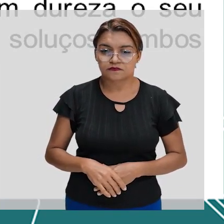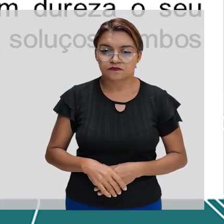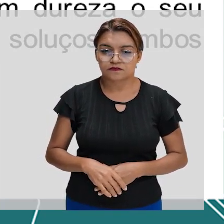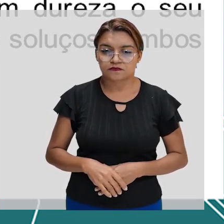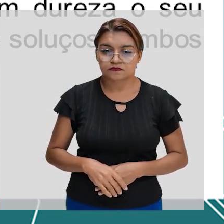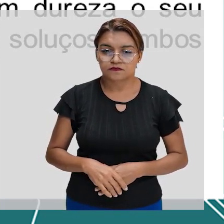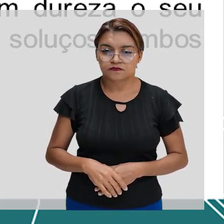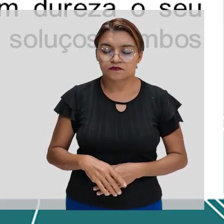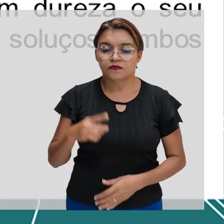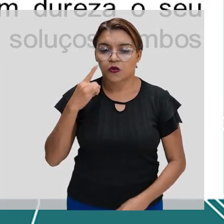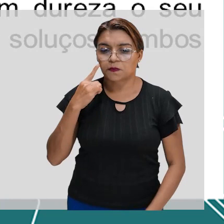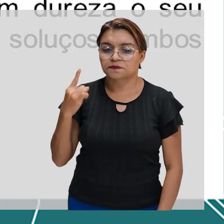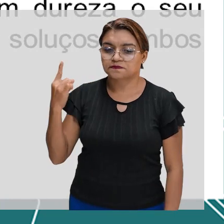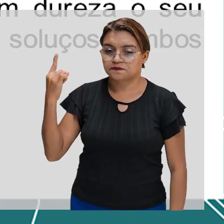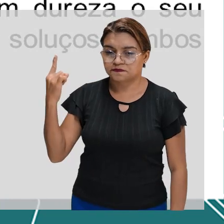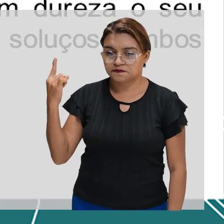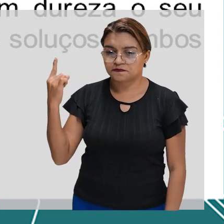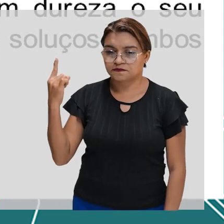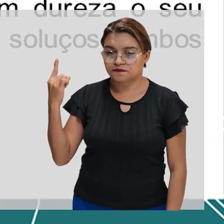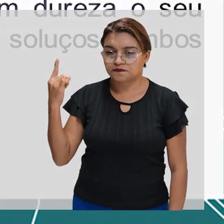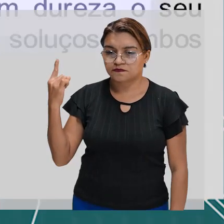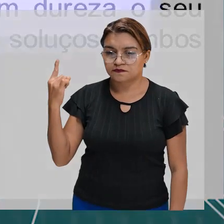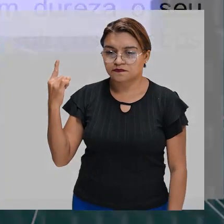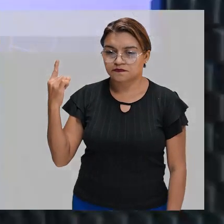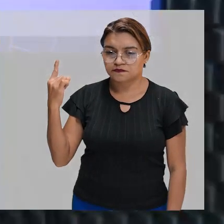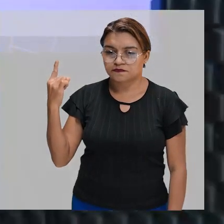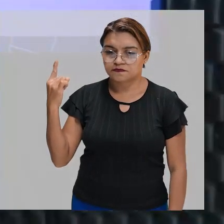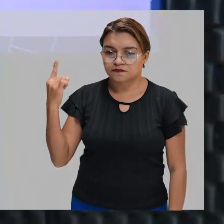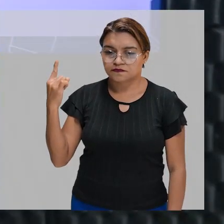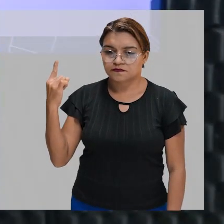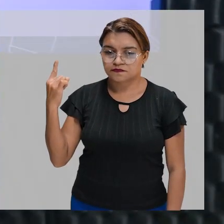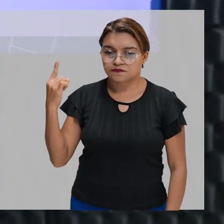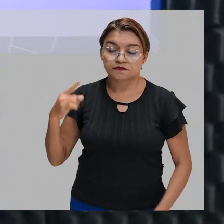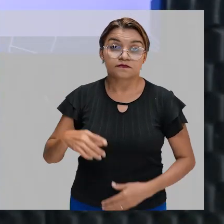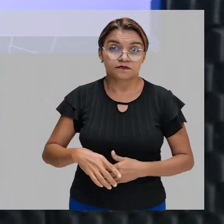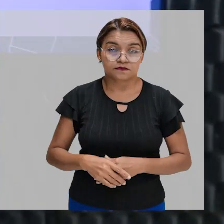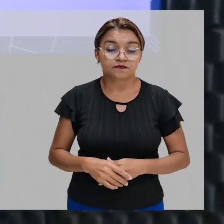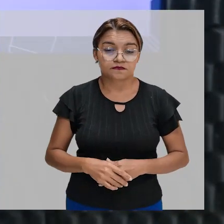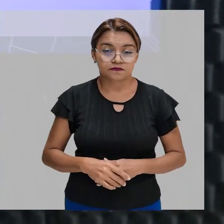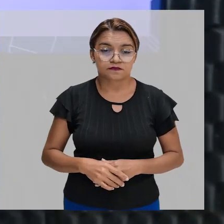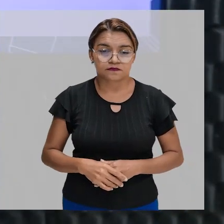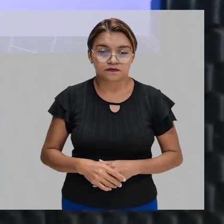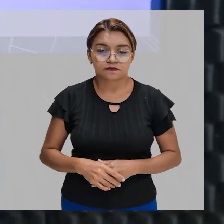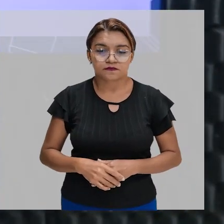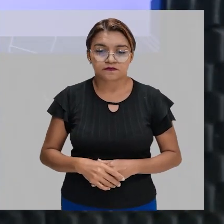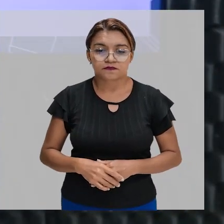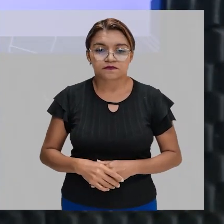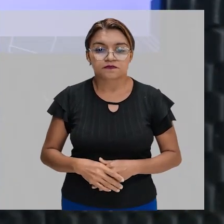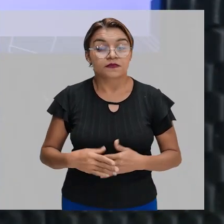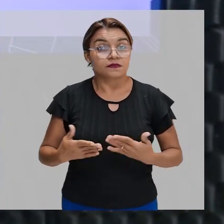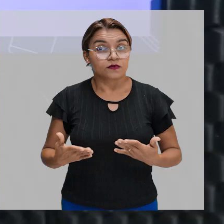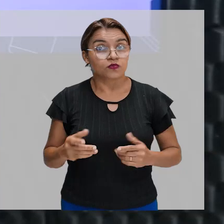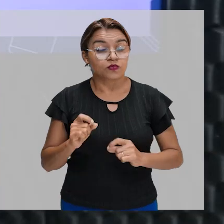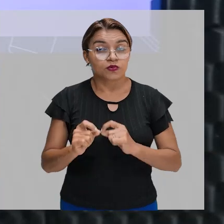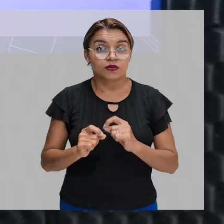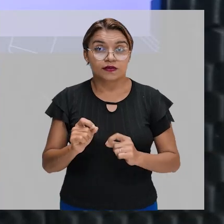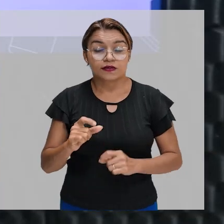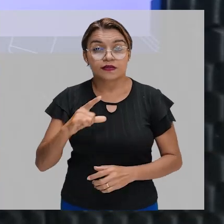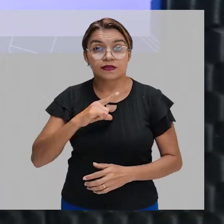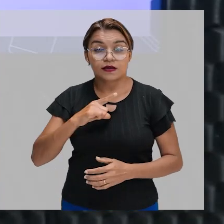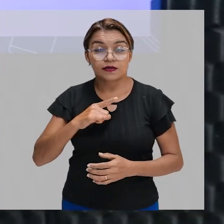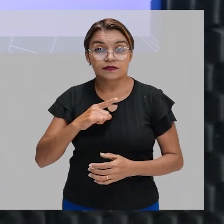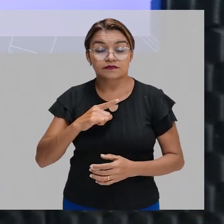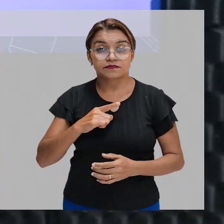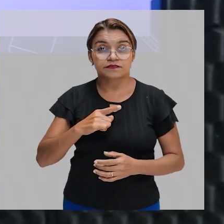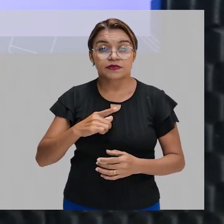seu pecado sentindo a Sá admiranda e falando com áspero soluços ambos bem idosos bom aqui a gente tem